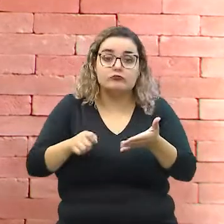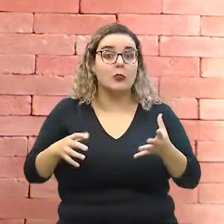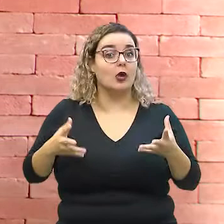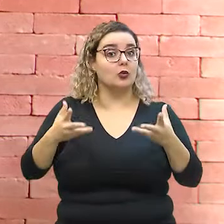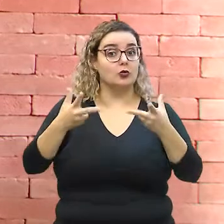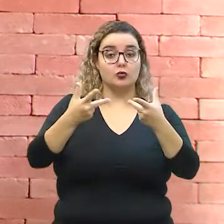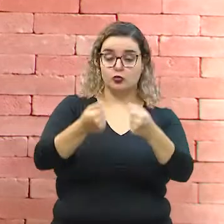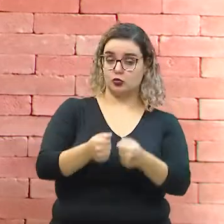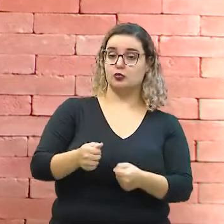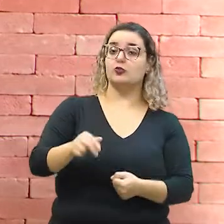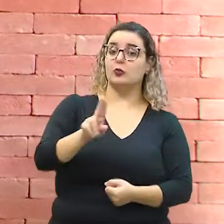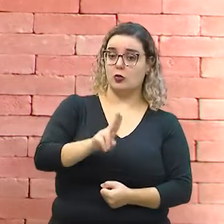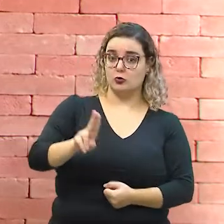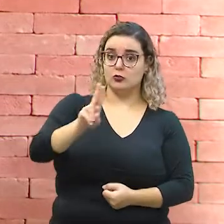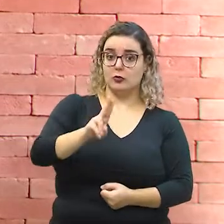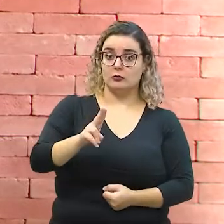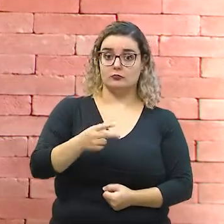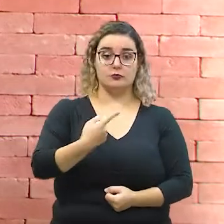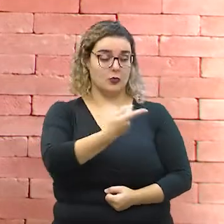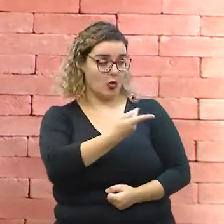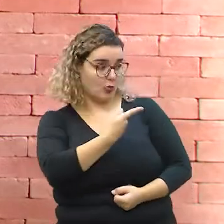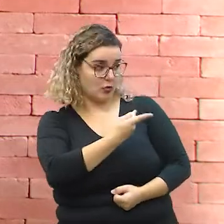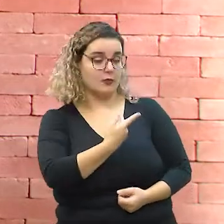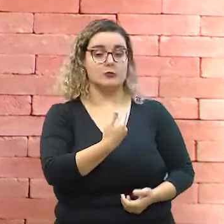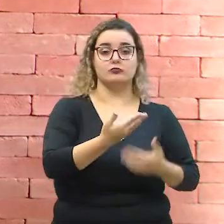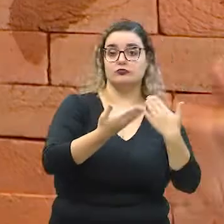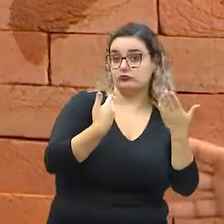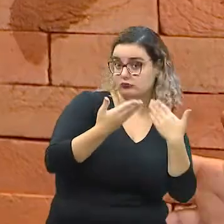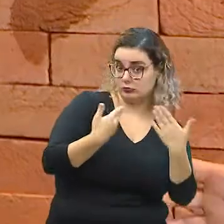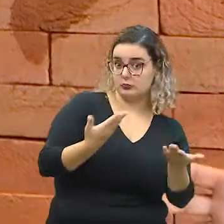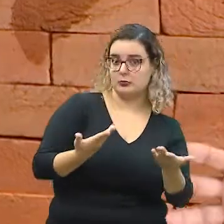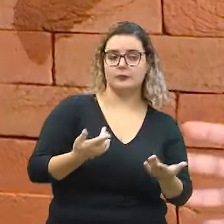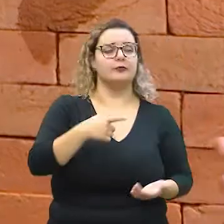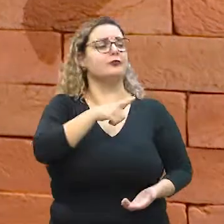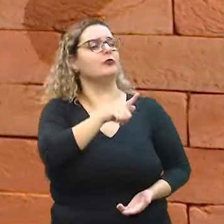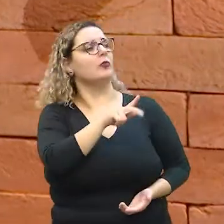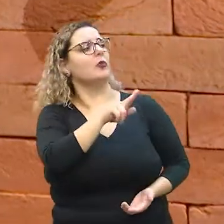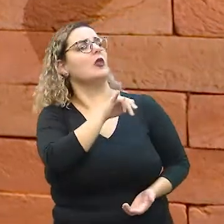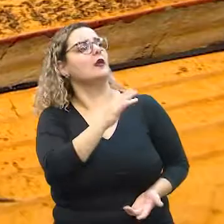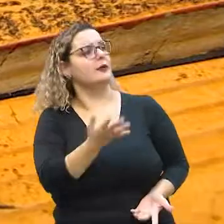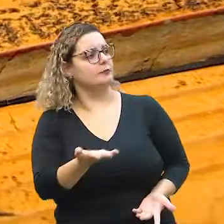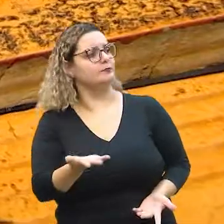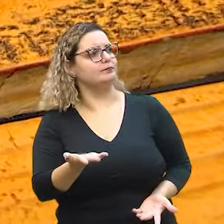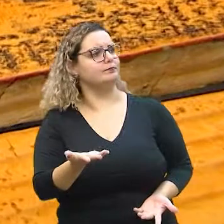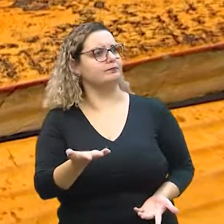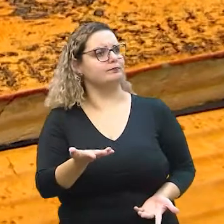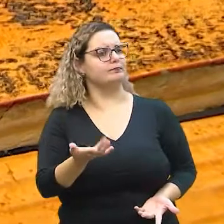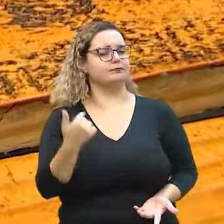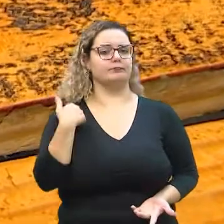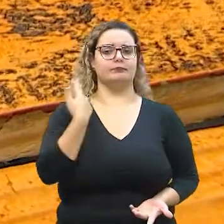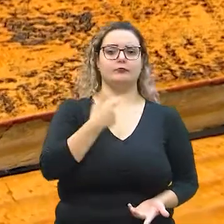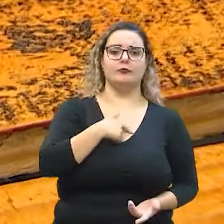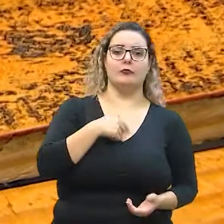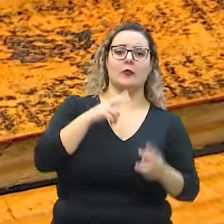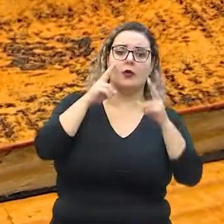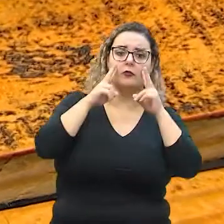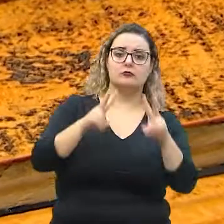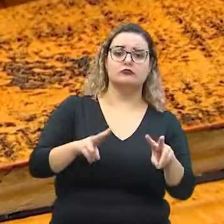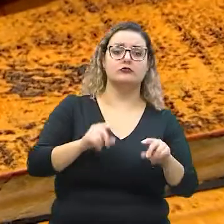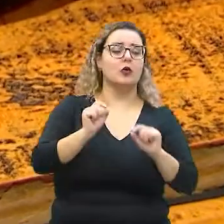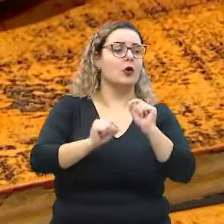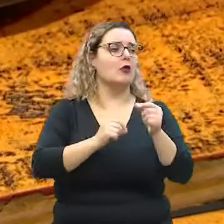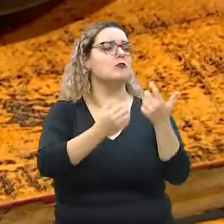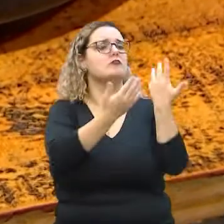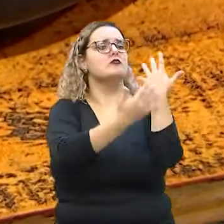os ingredientes, enquanto eu e o Gui vamos conversando aqui, né? Gui, aí a gente vai pegar aqui então um abacaxi,